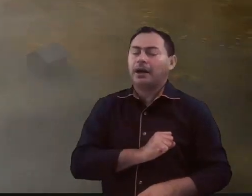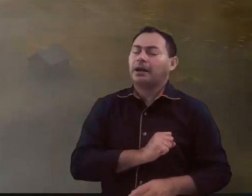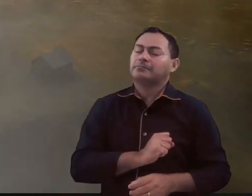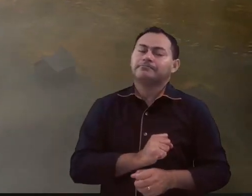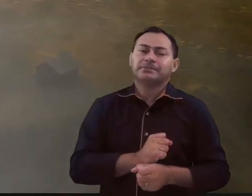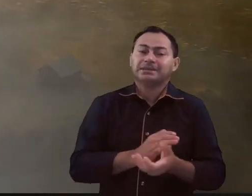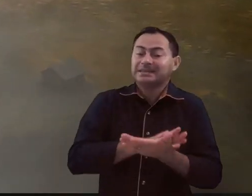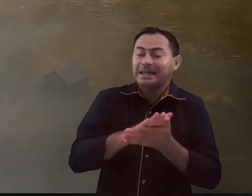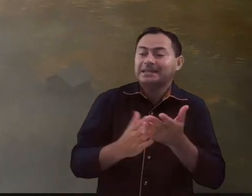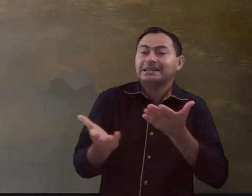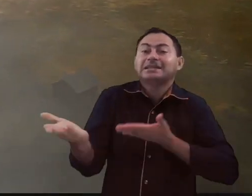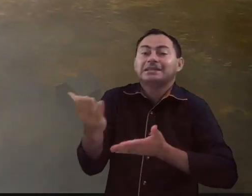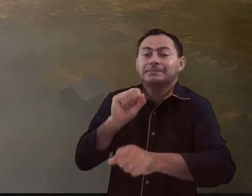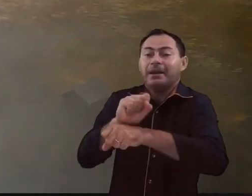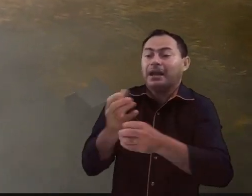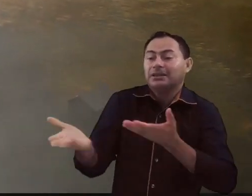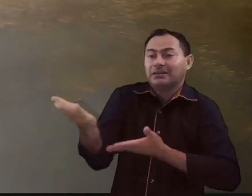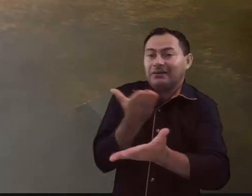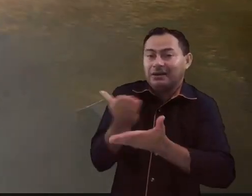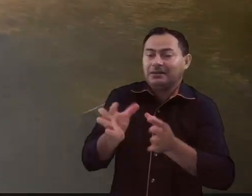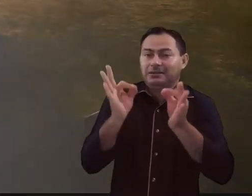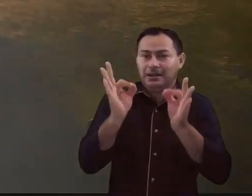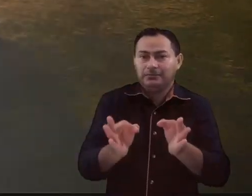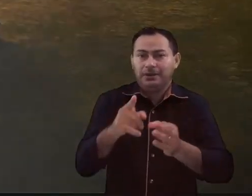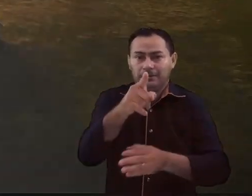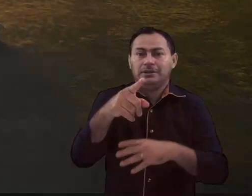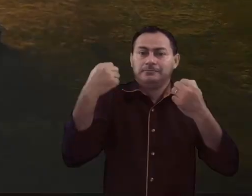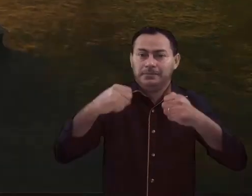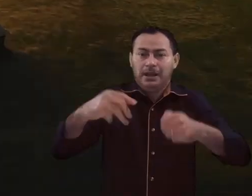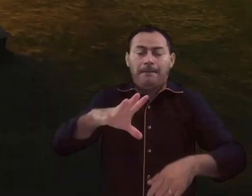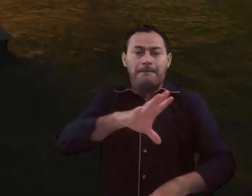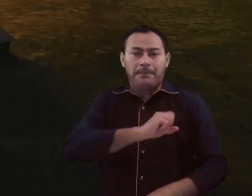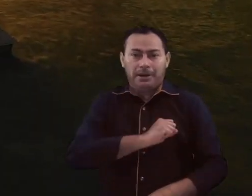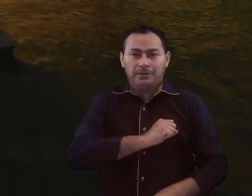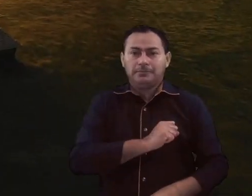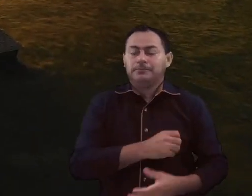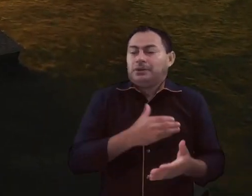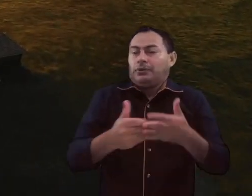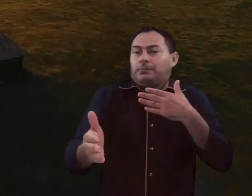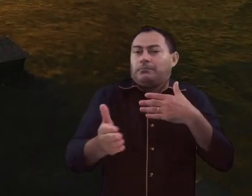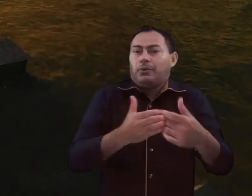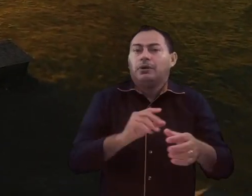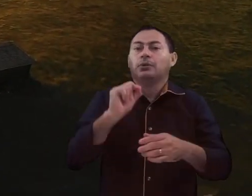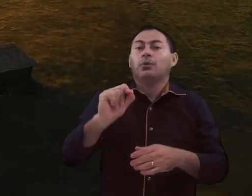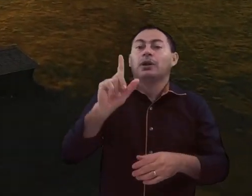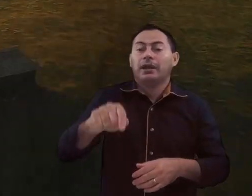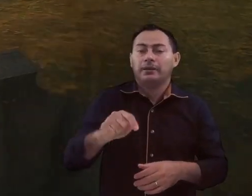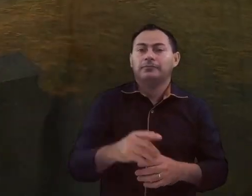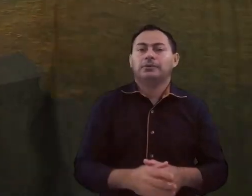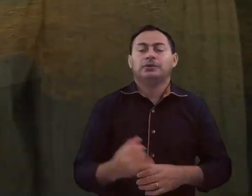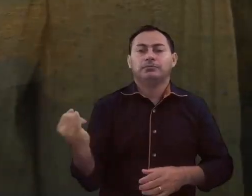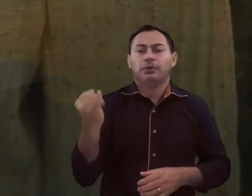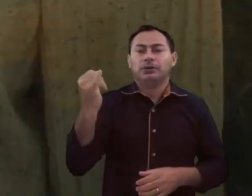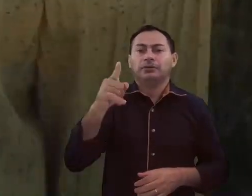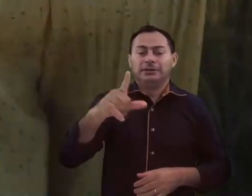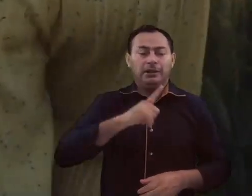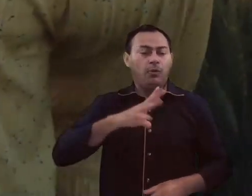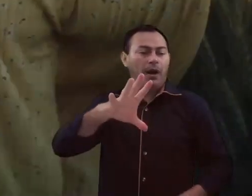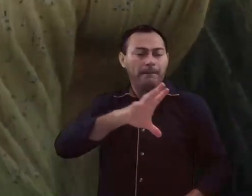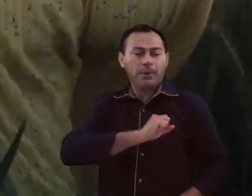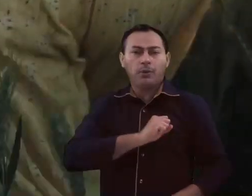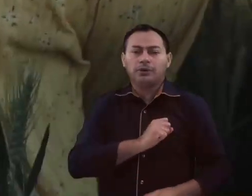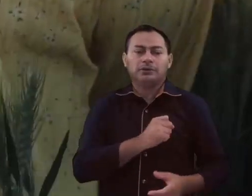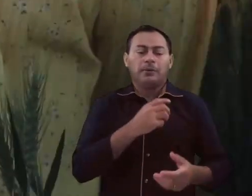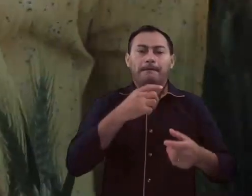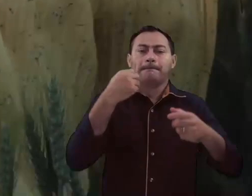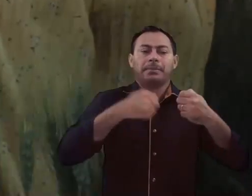amar incondicionalmente. Você deve amar, não importa o que. Você deve ter um